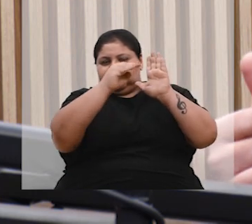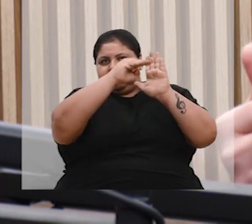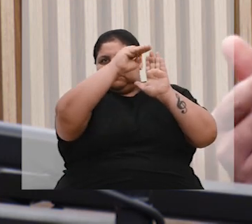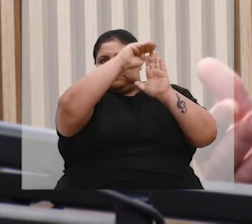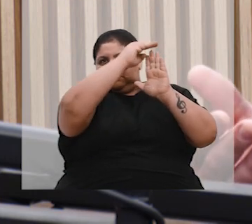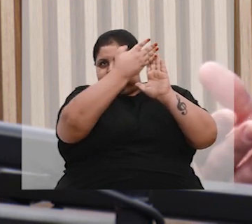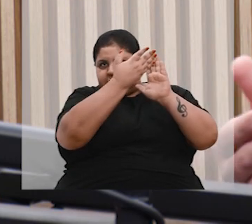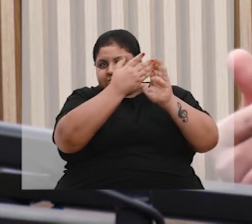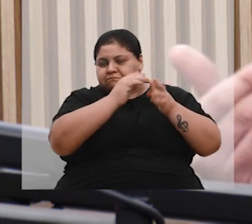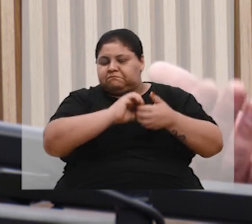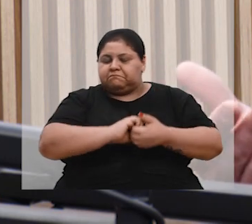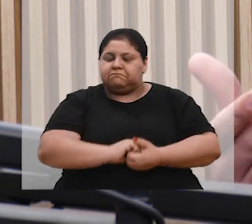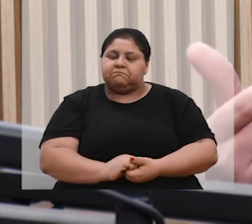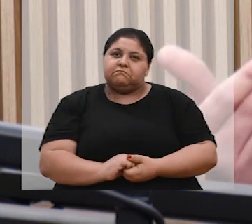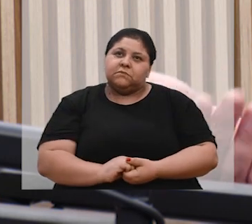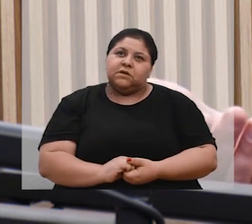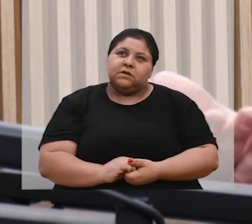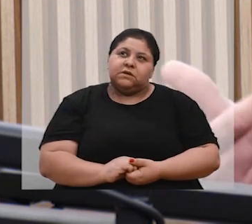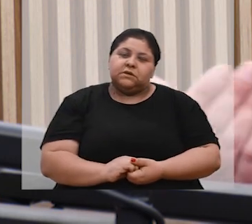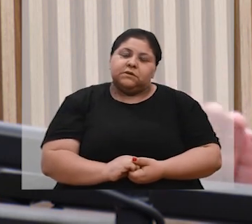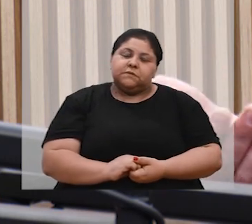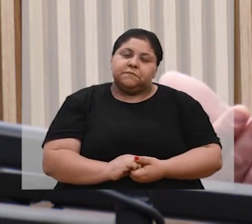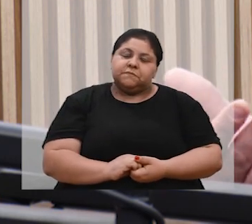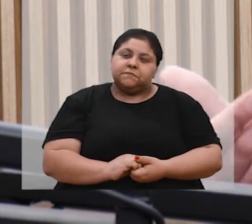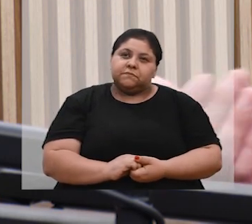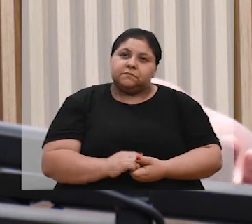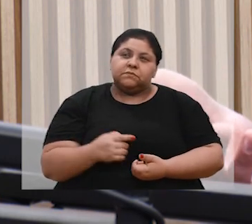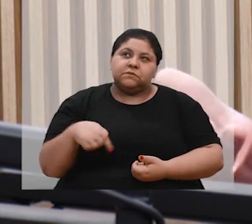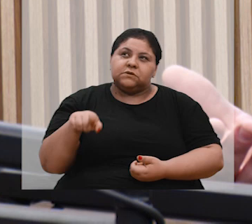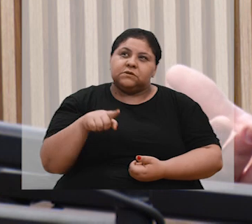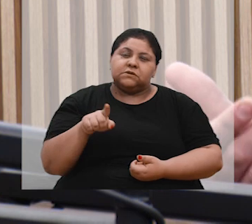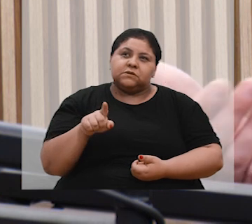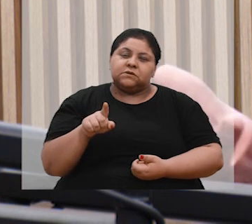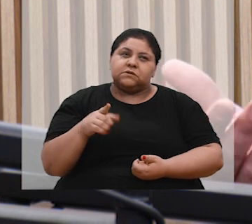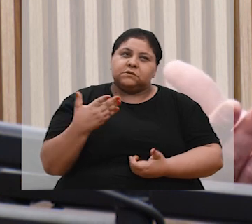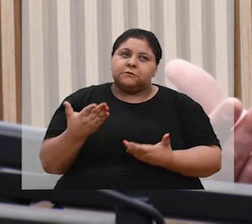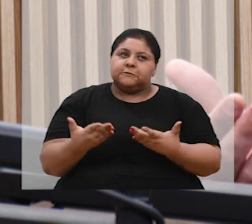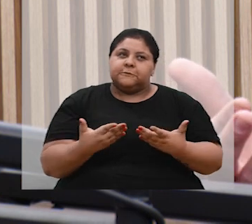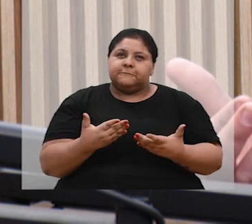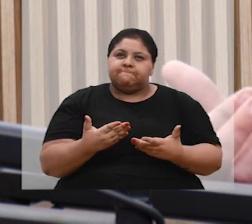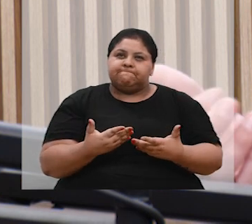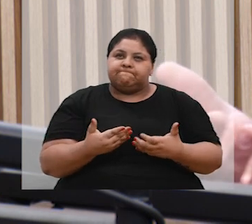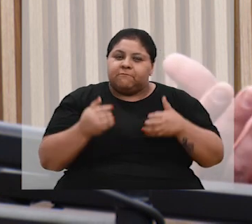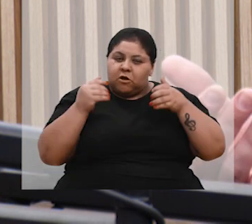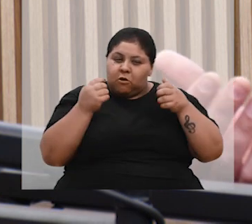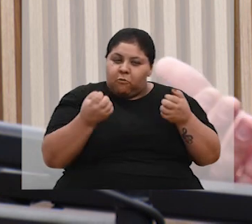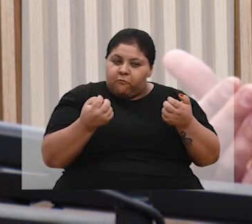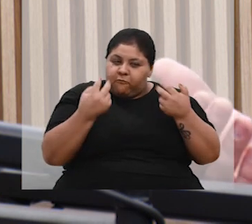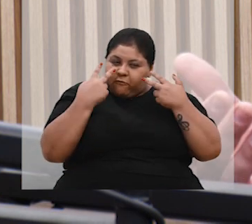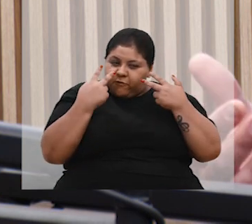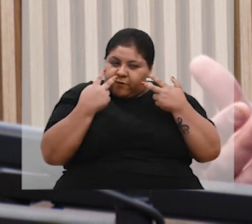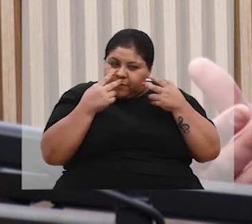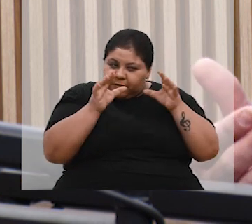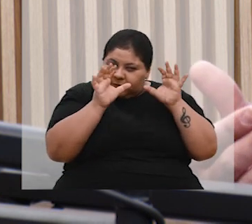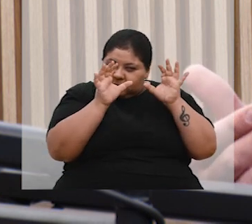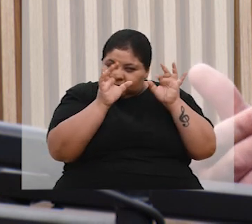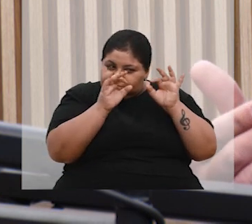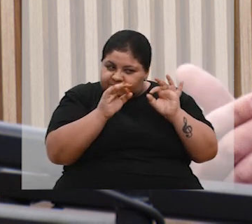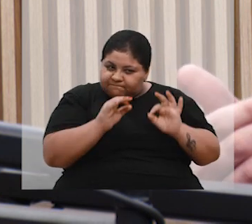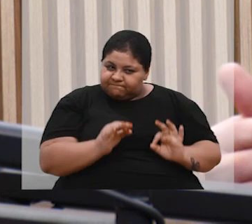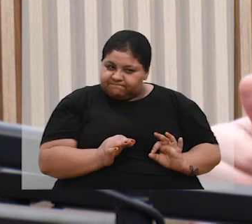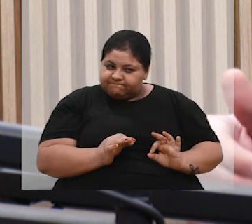e ela, se a gente se deter a perceber ela com um pouco mais de